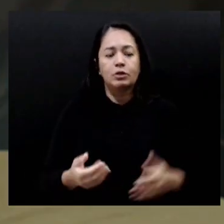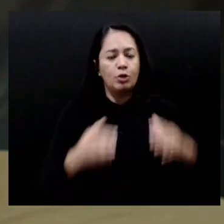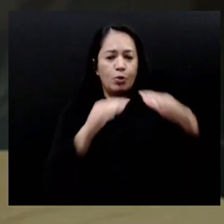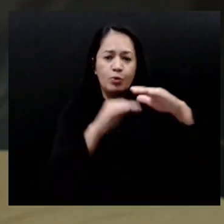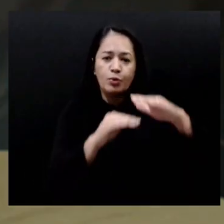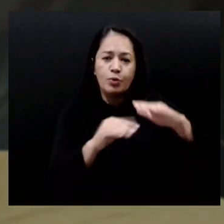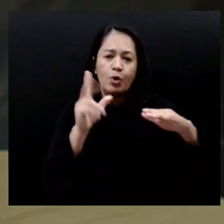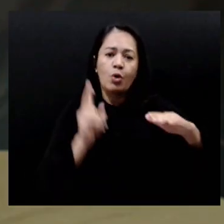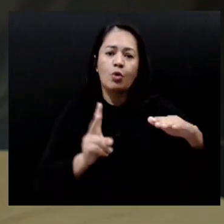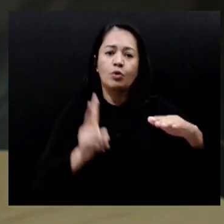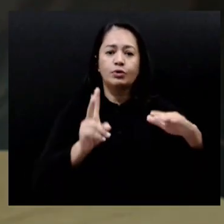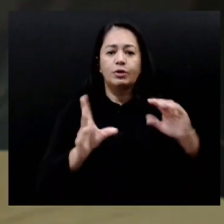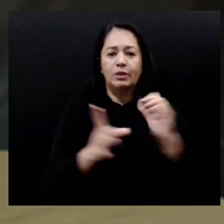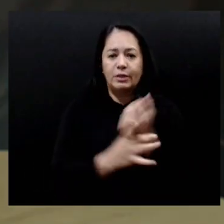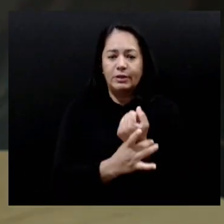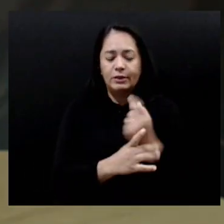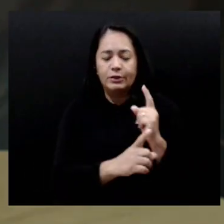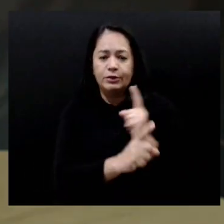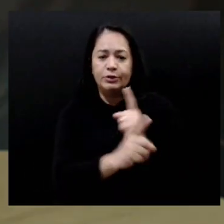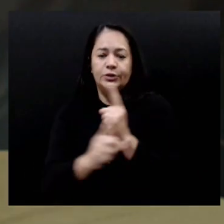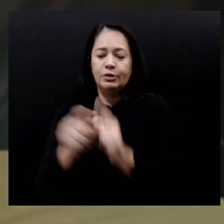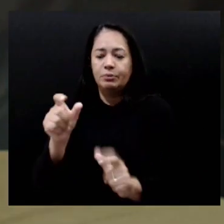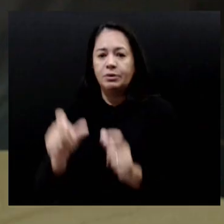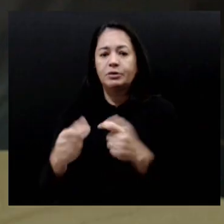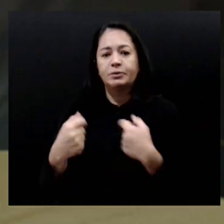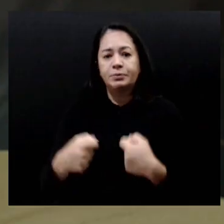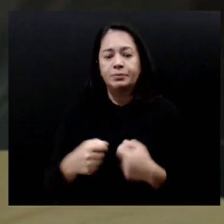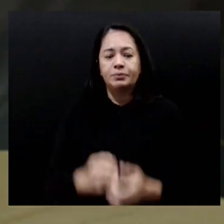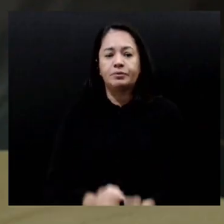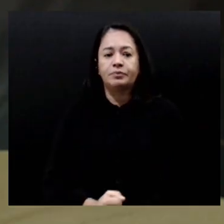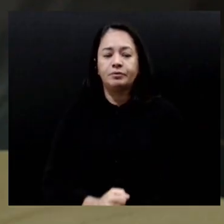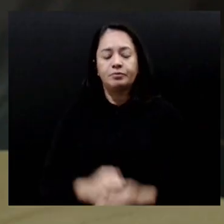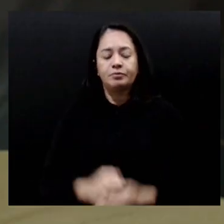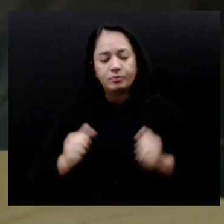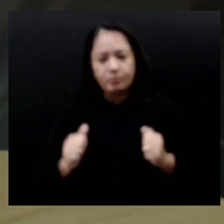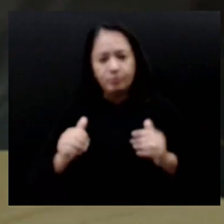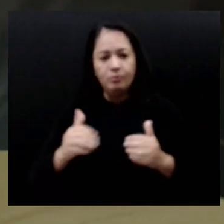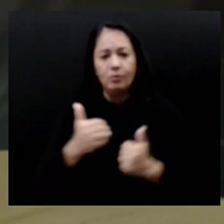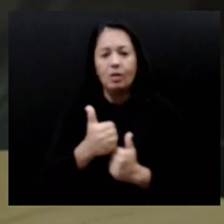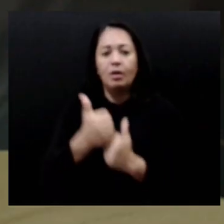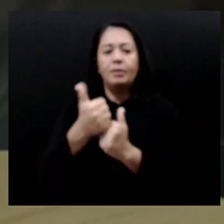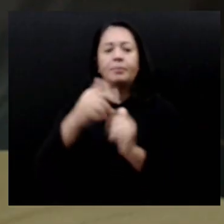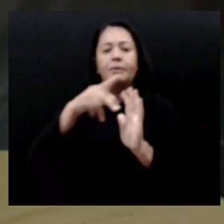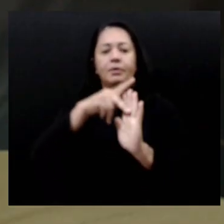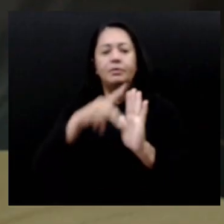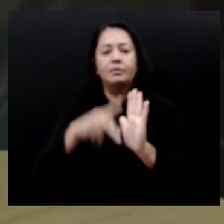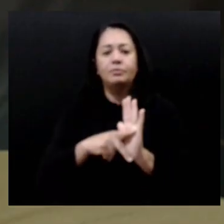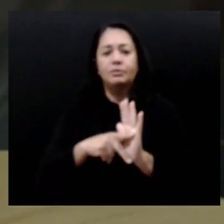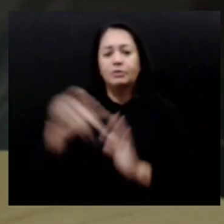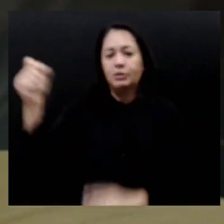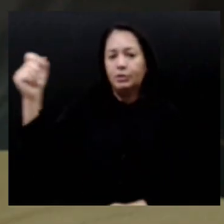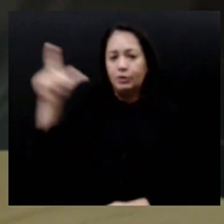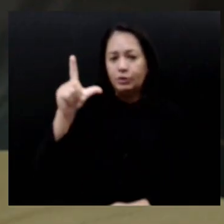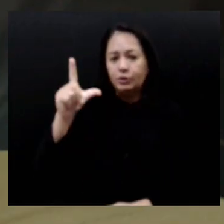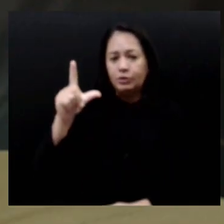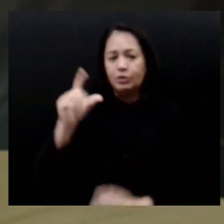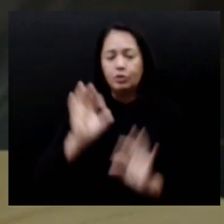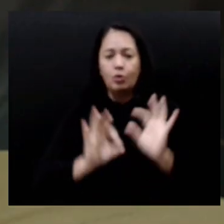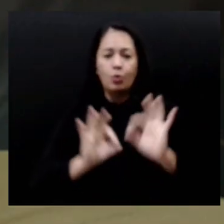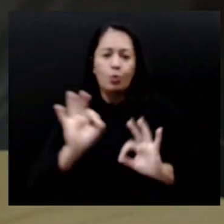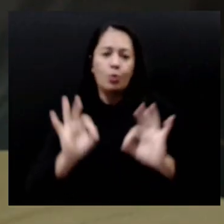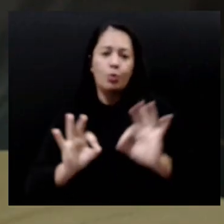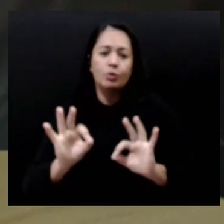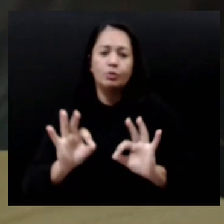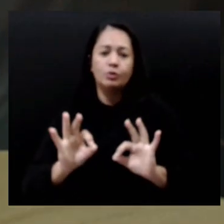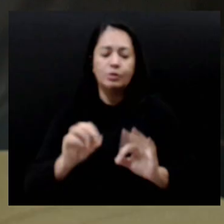garantindo atendimento a quem precisa. A iniciativa tem apoio do programa Sersol e vem sendo organizada por servidores